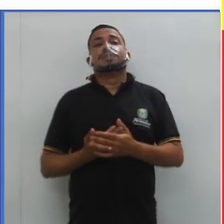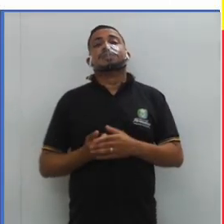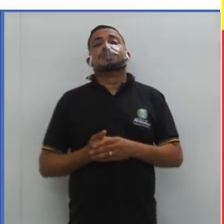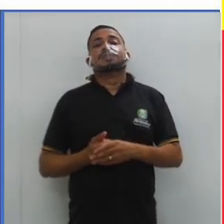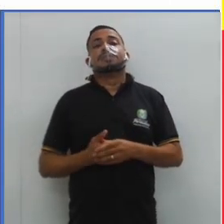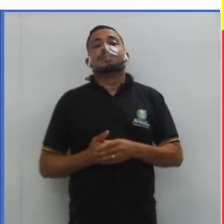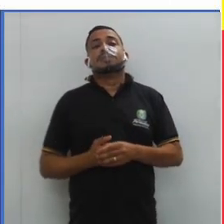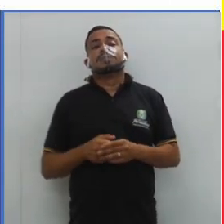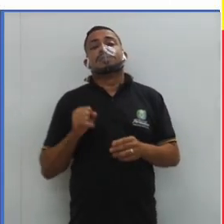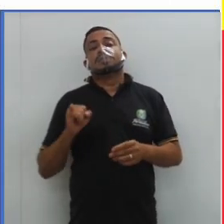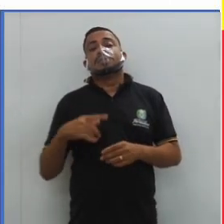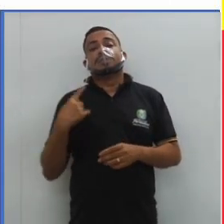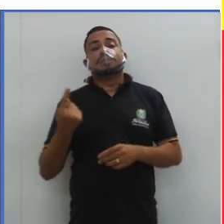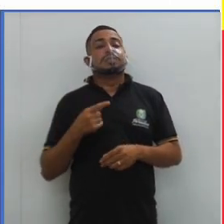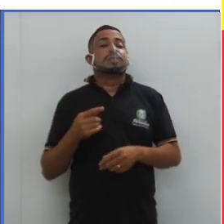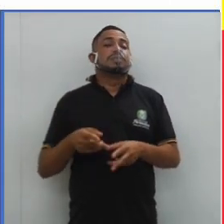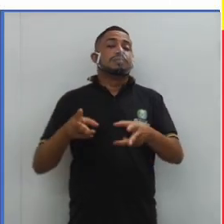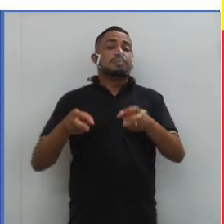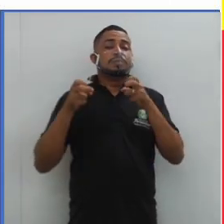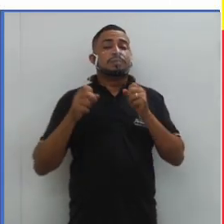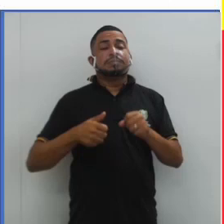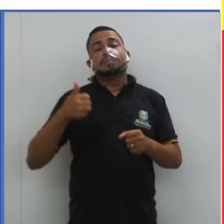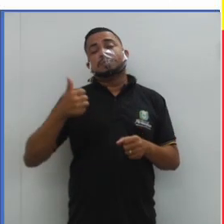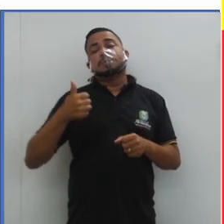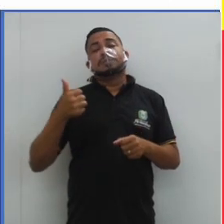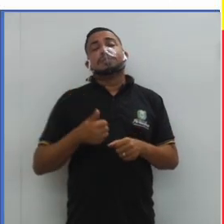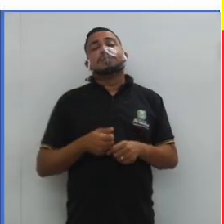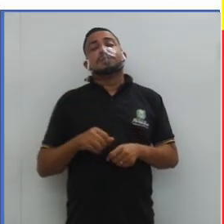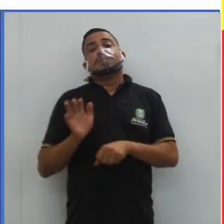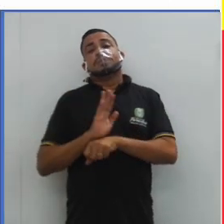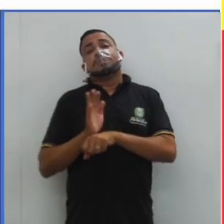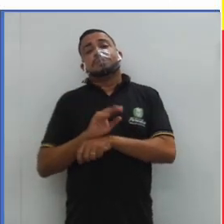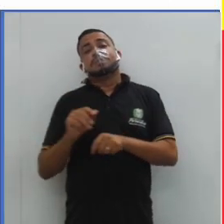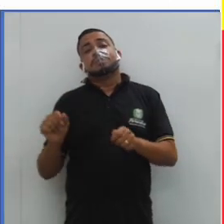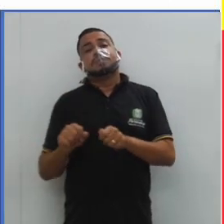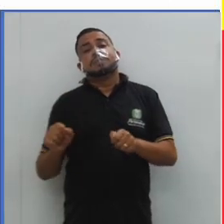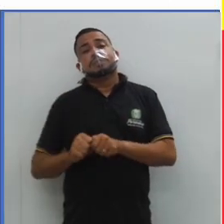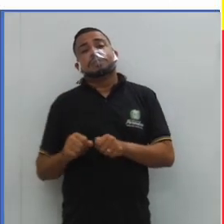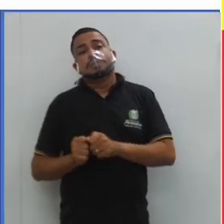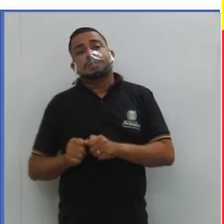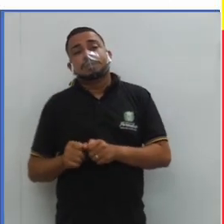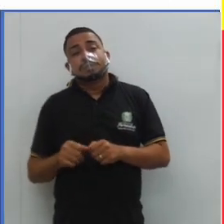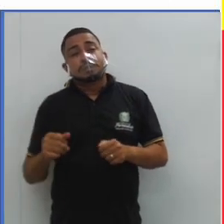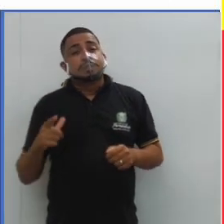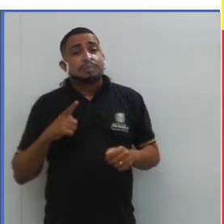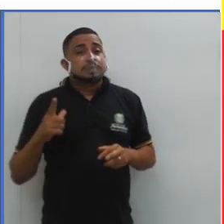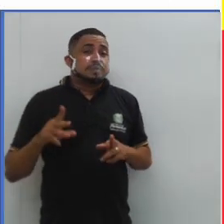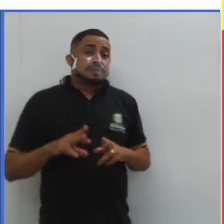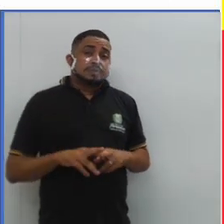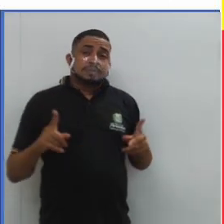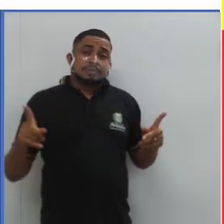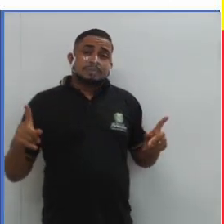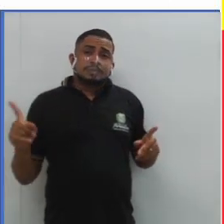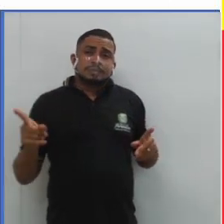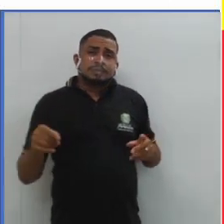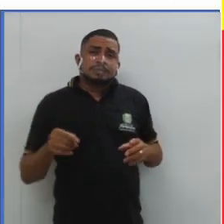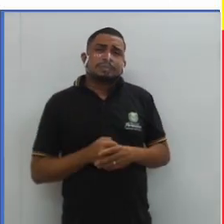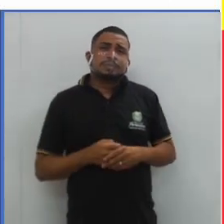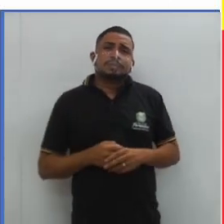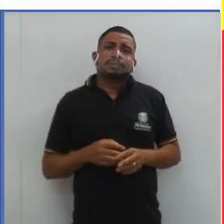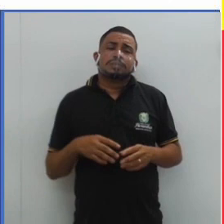assim, se a gente for observar os primeiros filmes feitos para os de agora, existe muita diferença. Então, assim, a